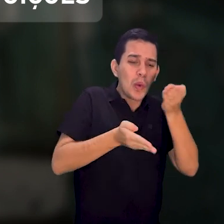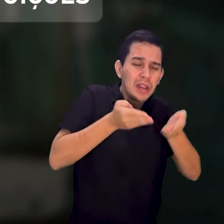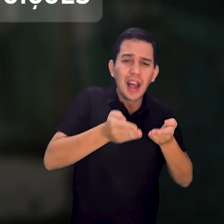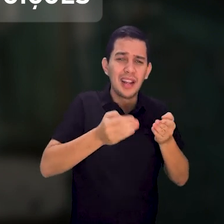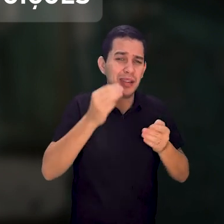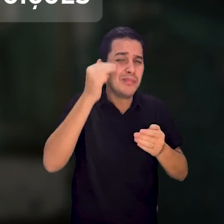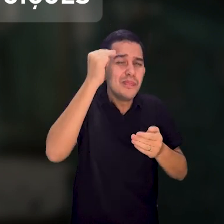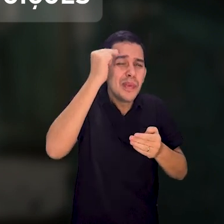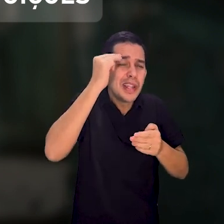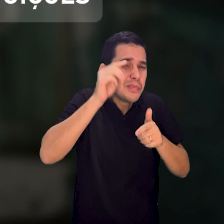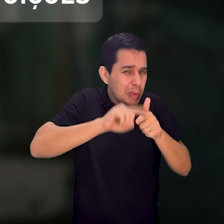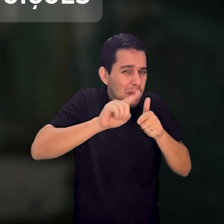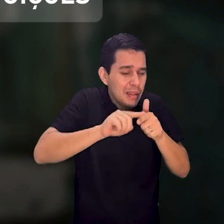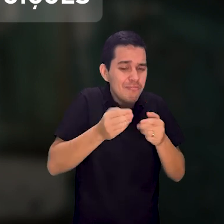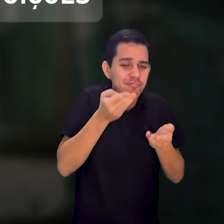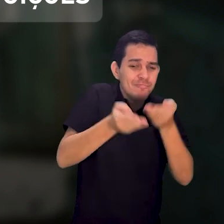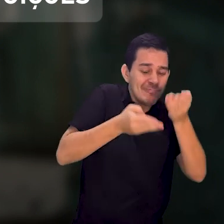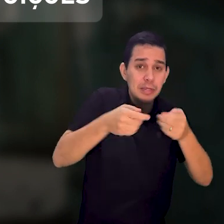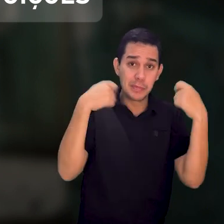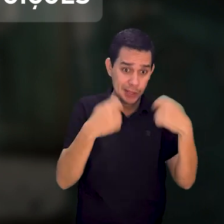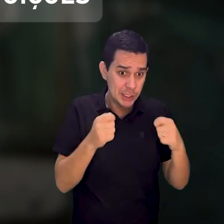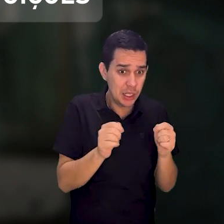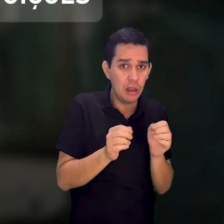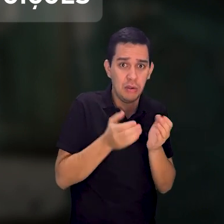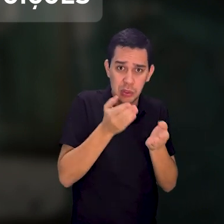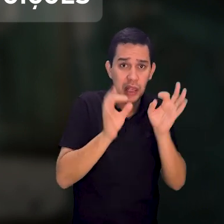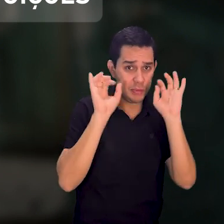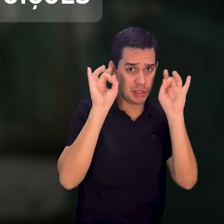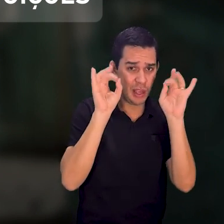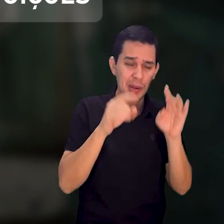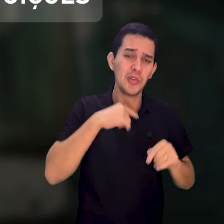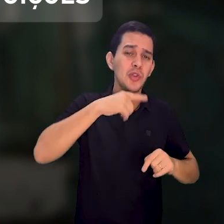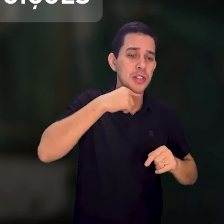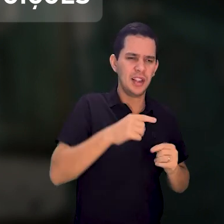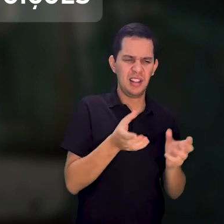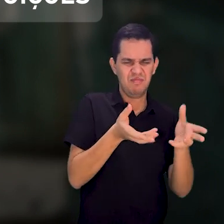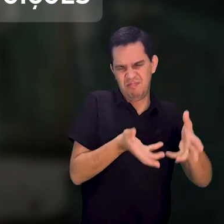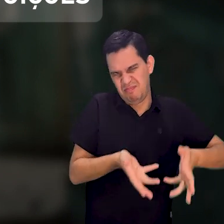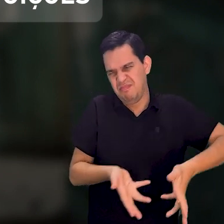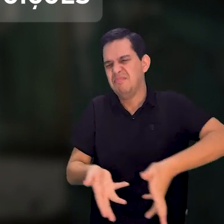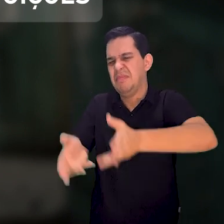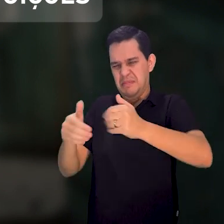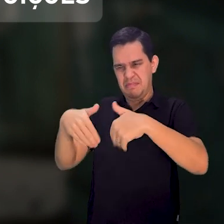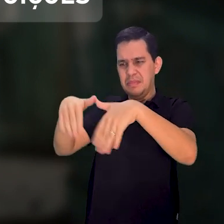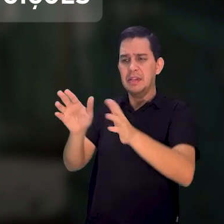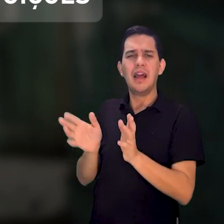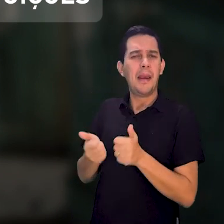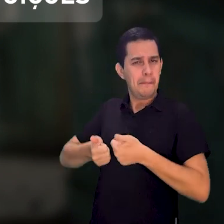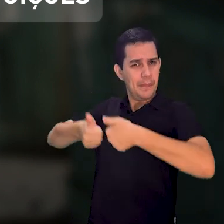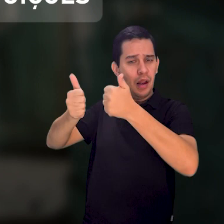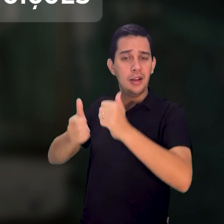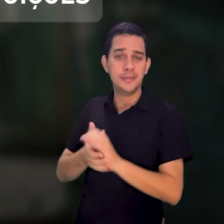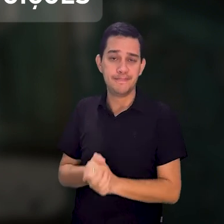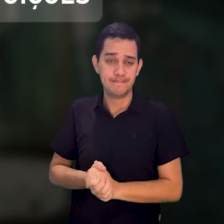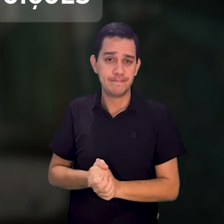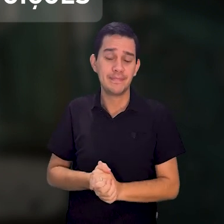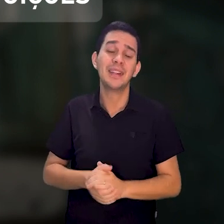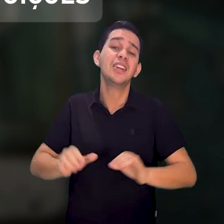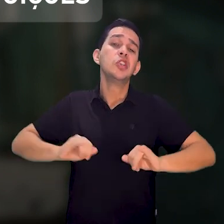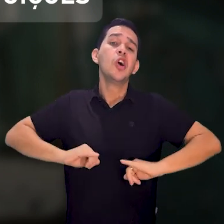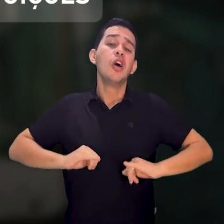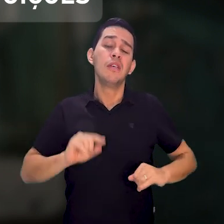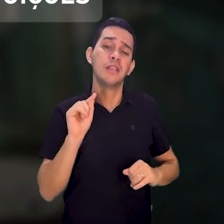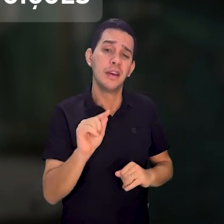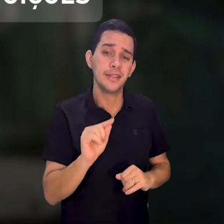paciente psiquiátrico, que demanda um cuidado e demanda uma atenção. E o prejudicado nessa história foi o vulnerável, que